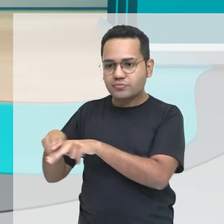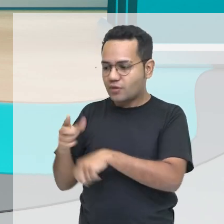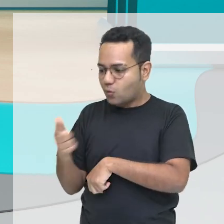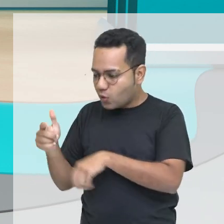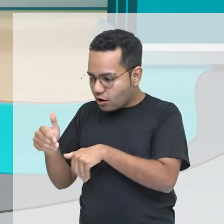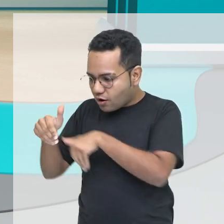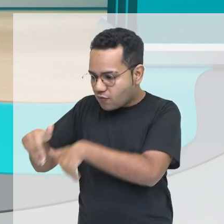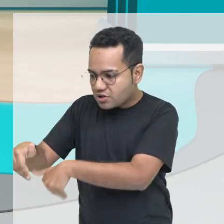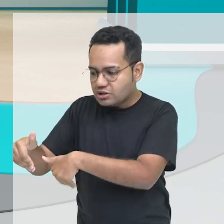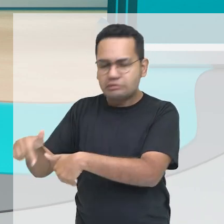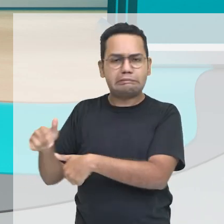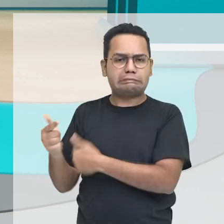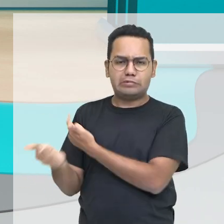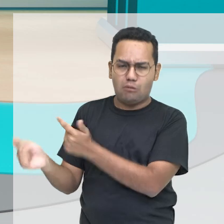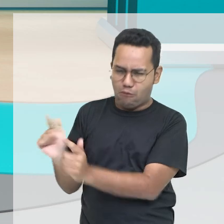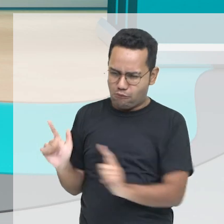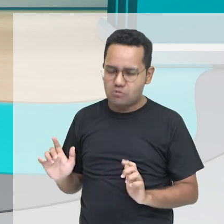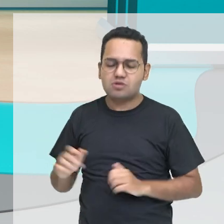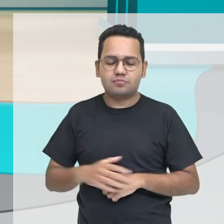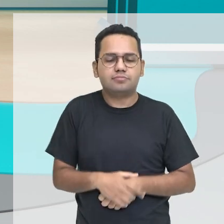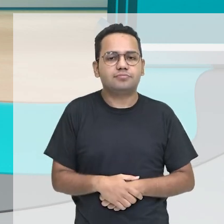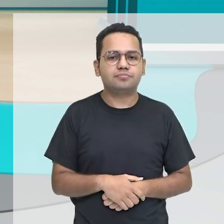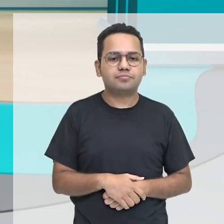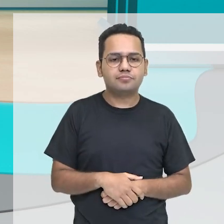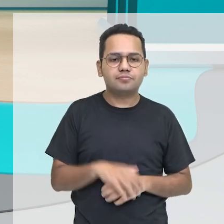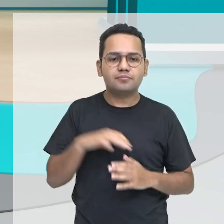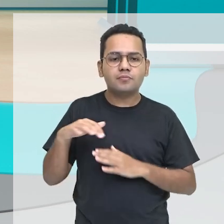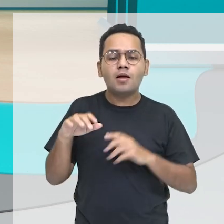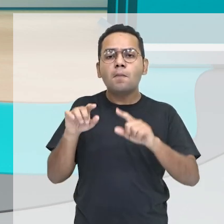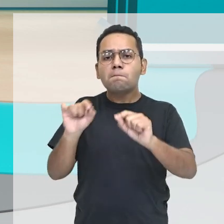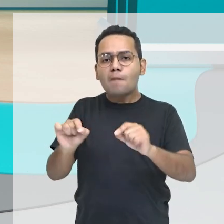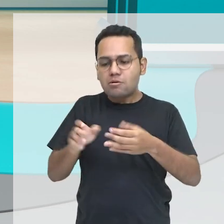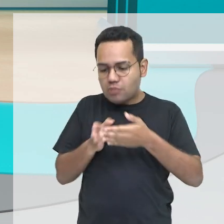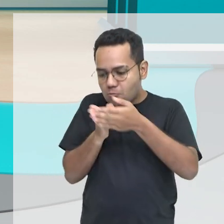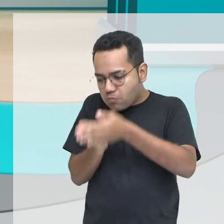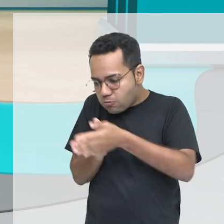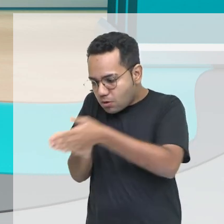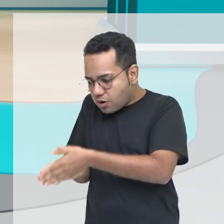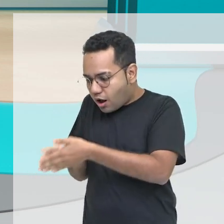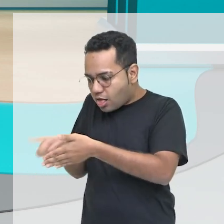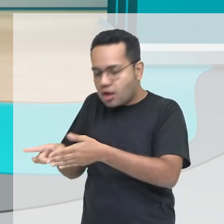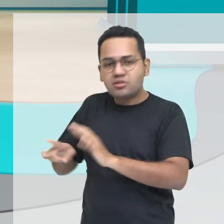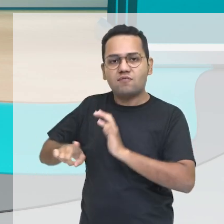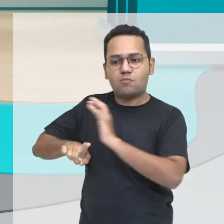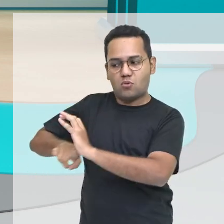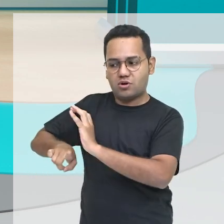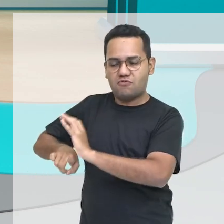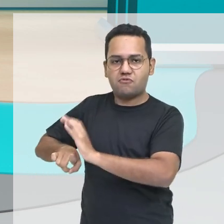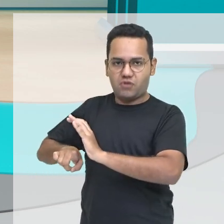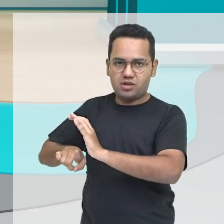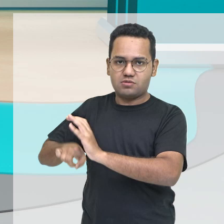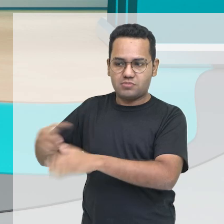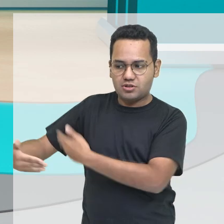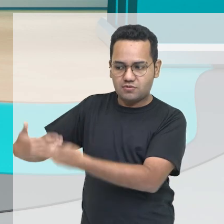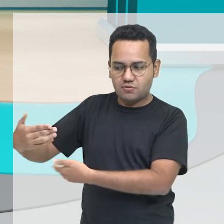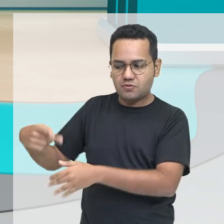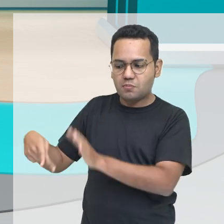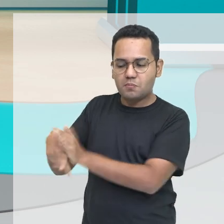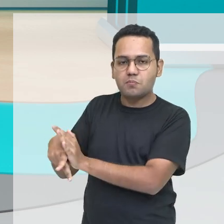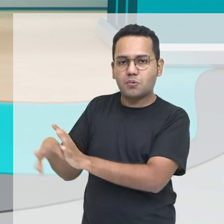pelo Pacífico. E o inglês ele foi trazido como uma língua dominante, ok? Lembrem assim,